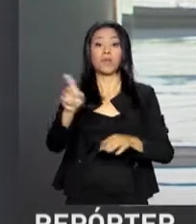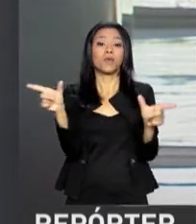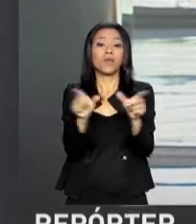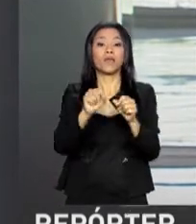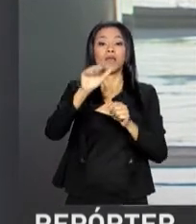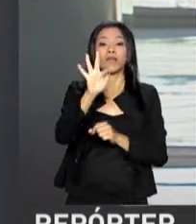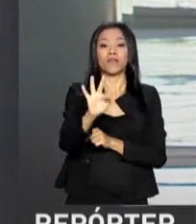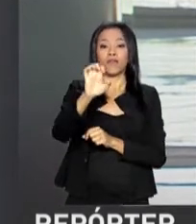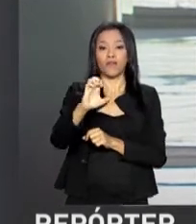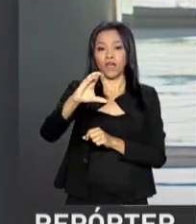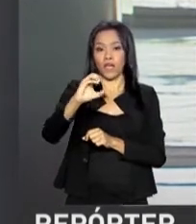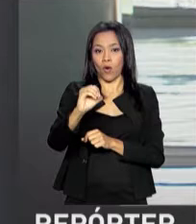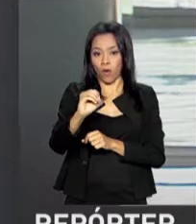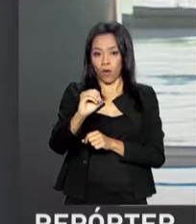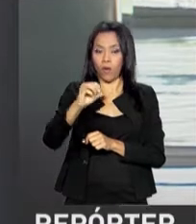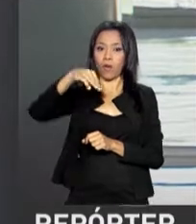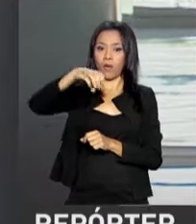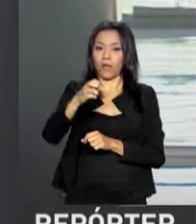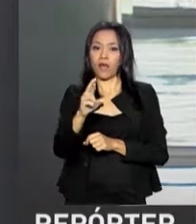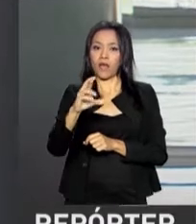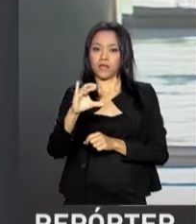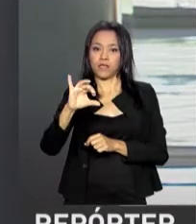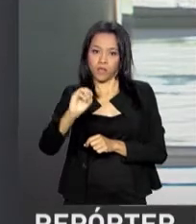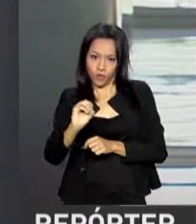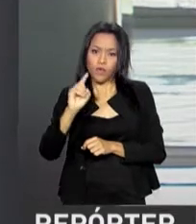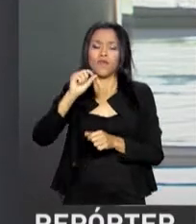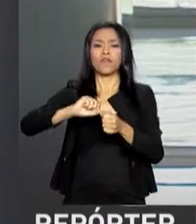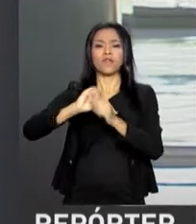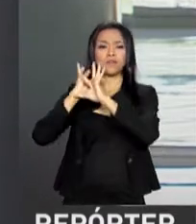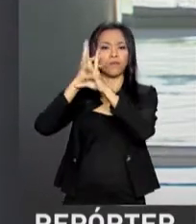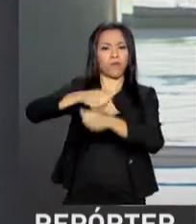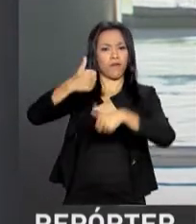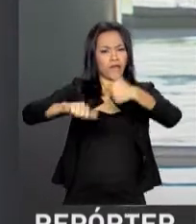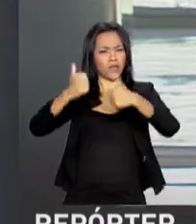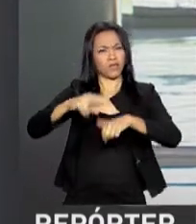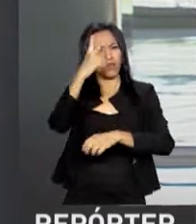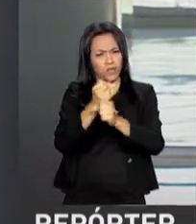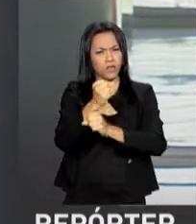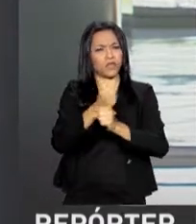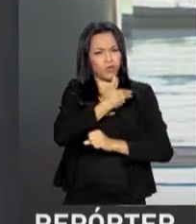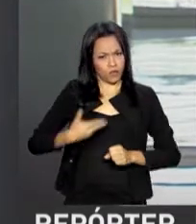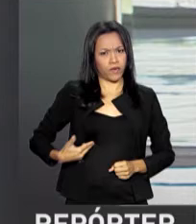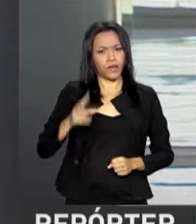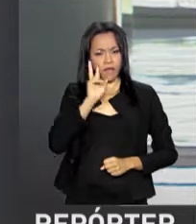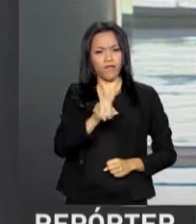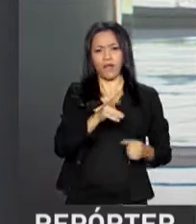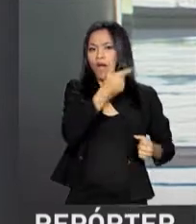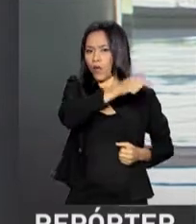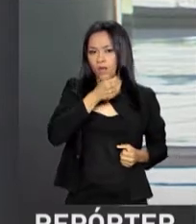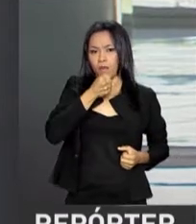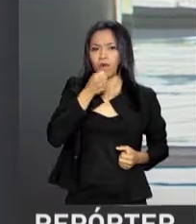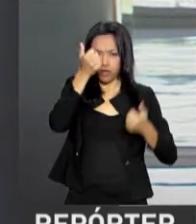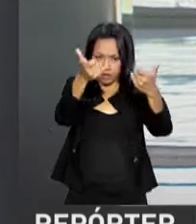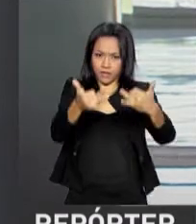onde fez um balanço das ações nos quase dois anos de governo a repórter luana karen acompanhou essa visita